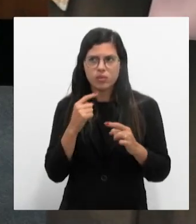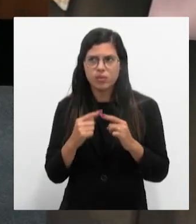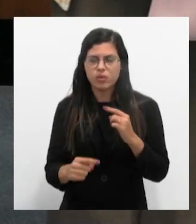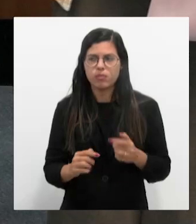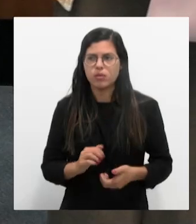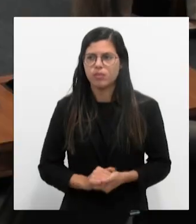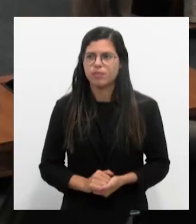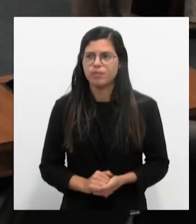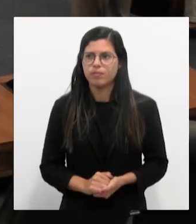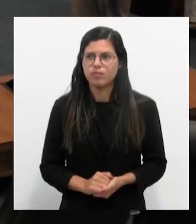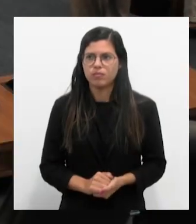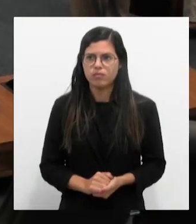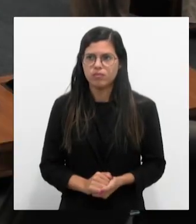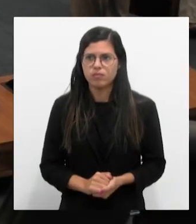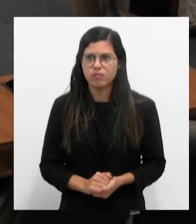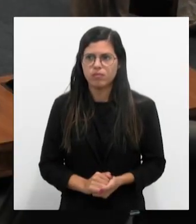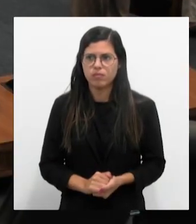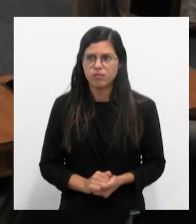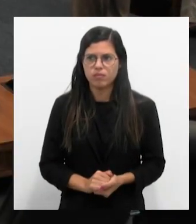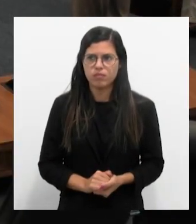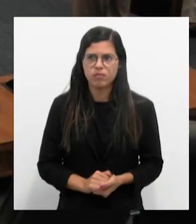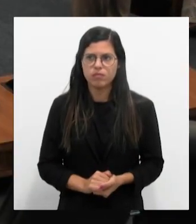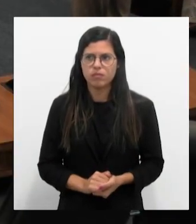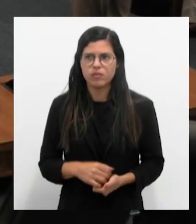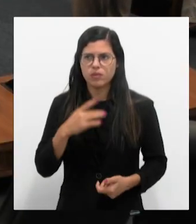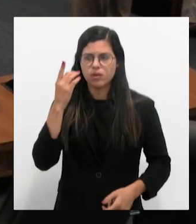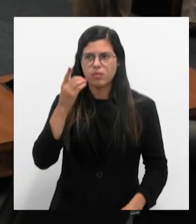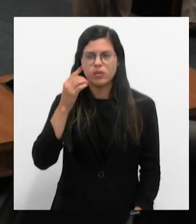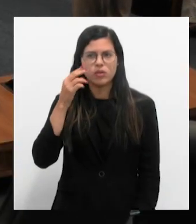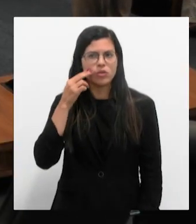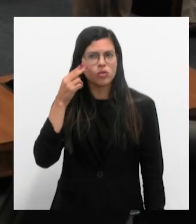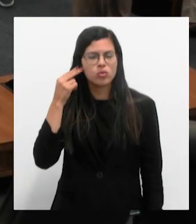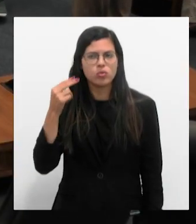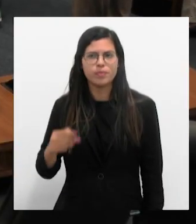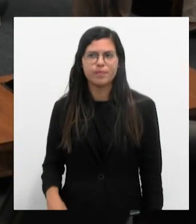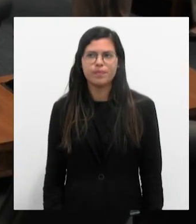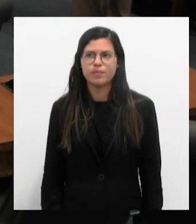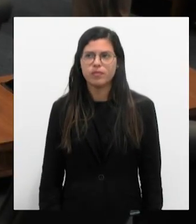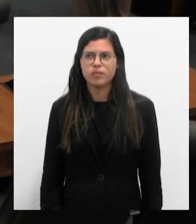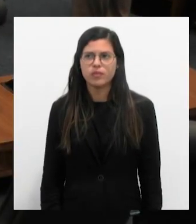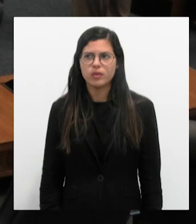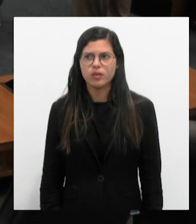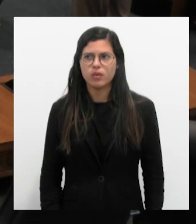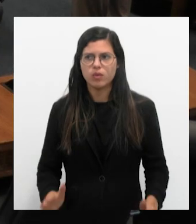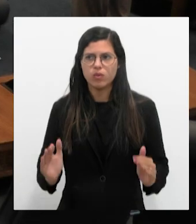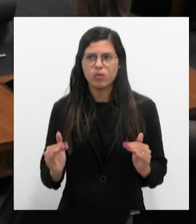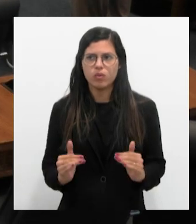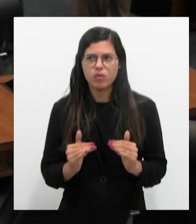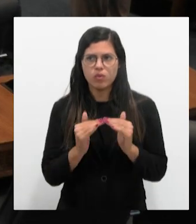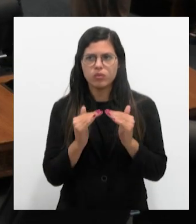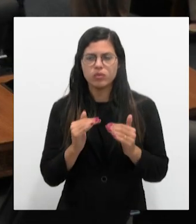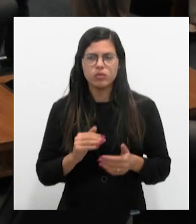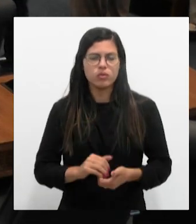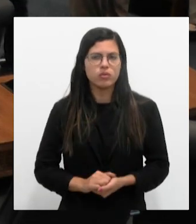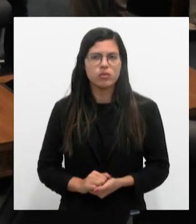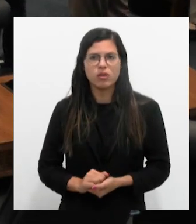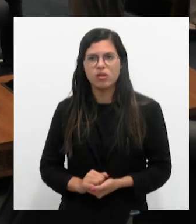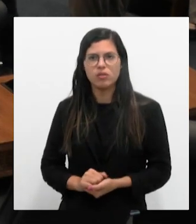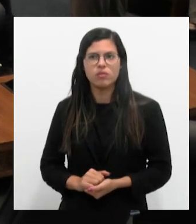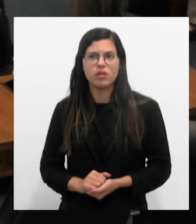Senhor presidente. Deputado Tiaju. Senhor presidente, eu sou muito a favor de